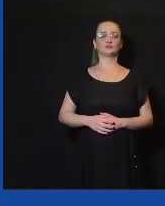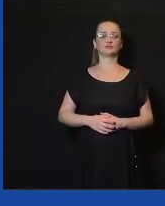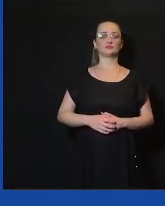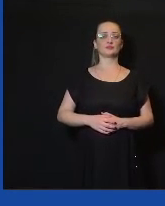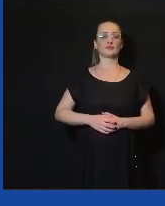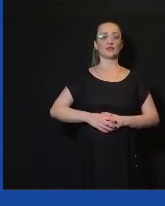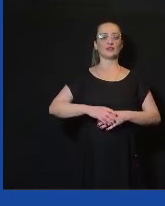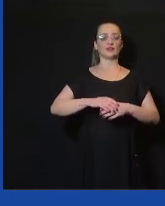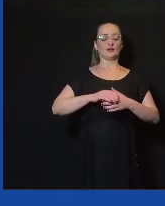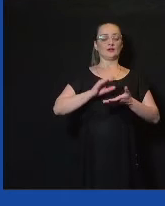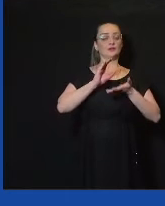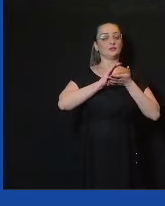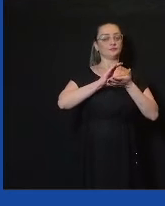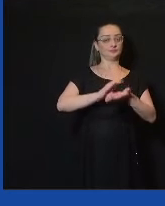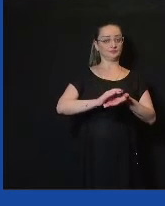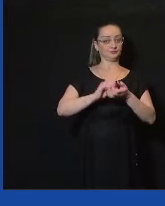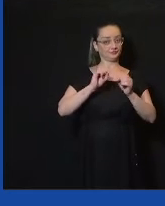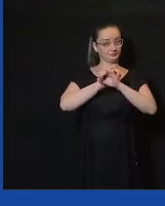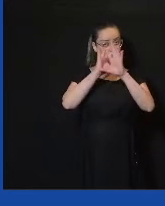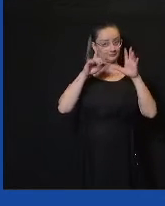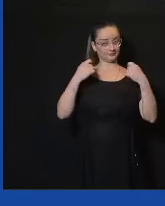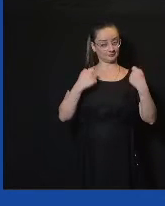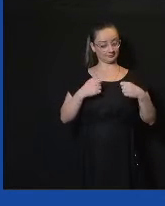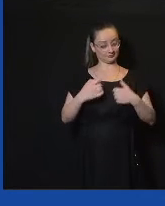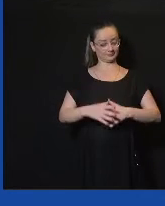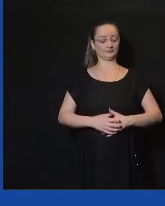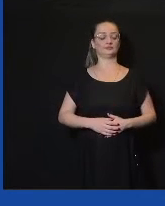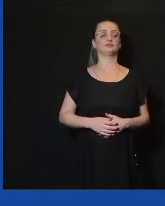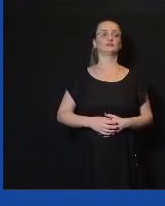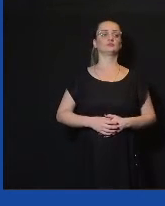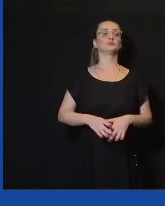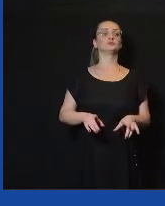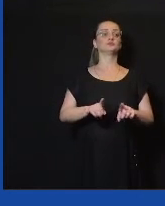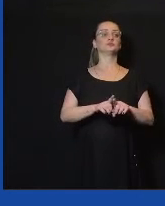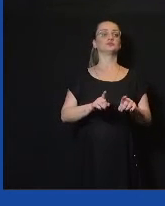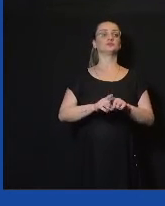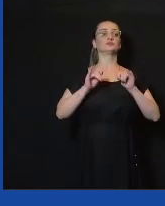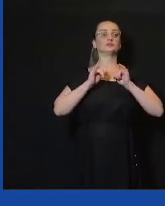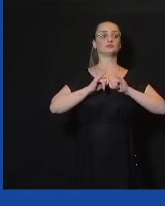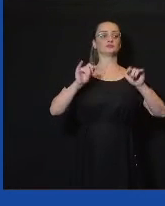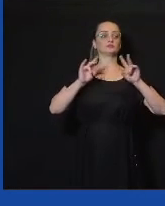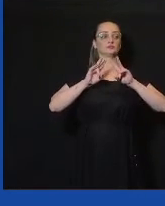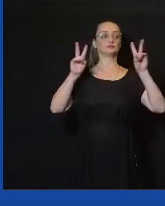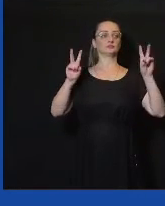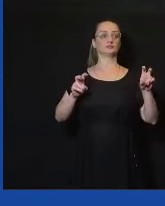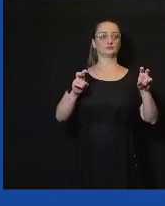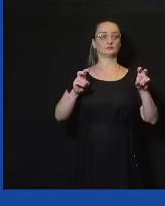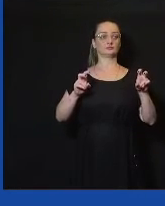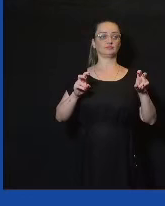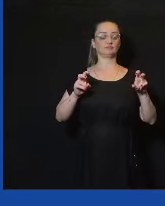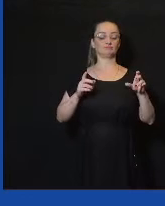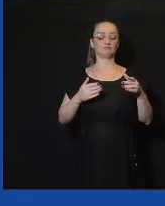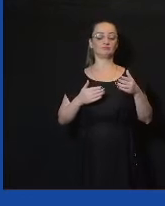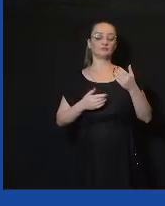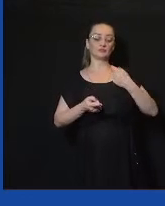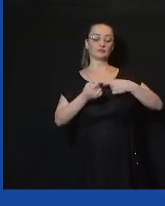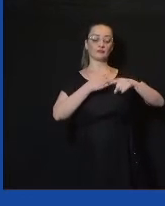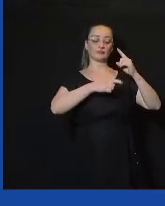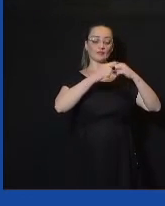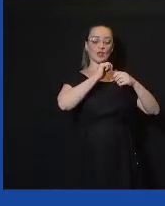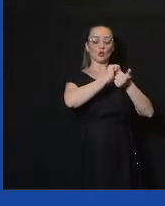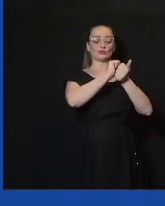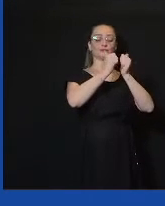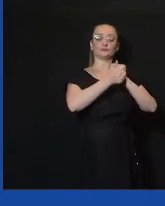receita, que fique claro. E também está se falando de uma reparação, de um